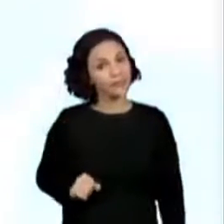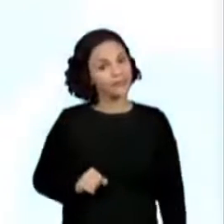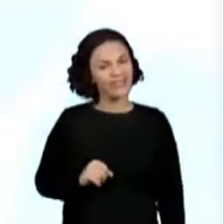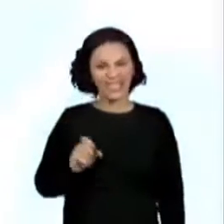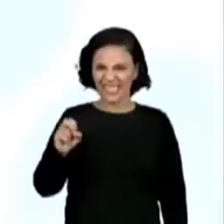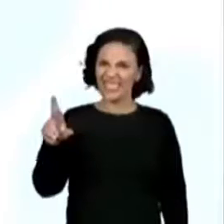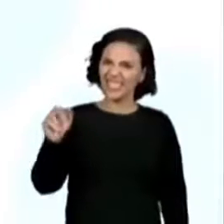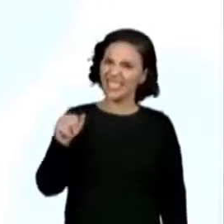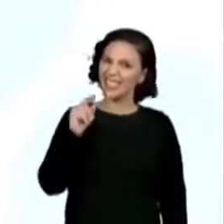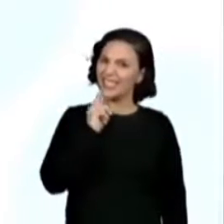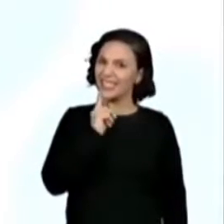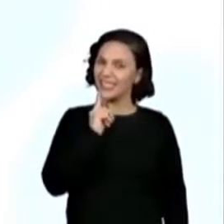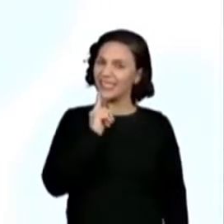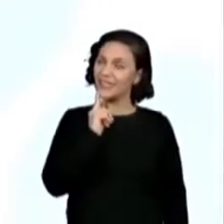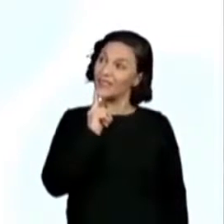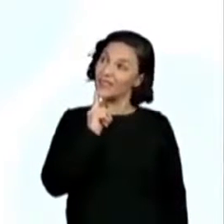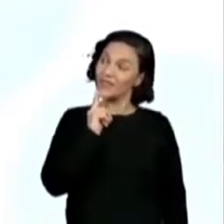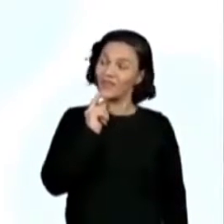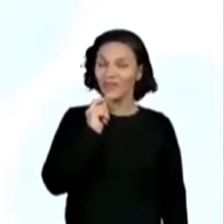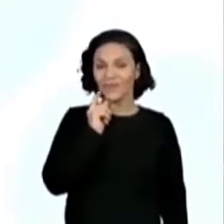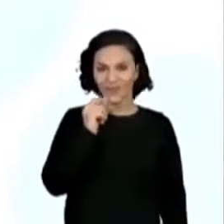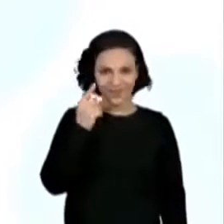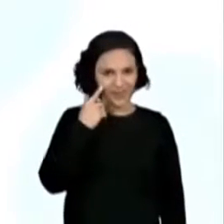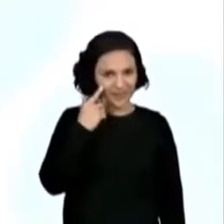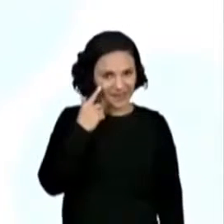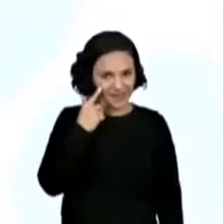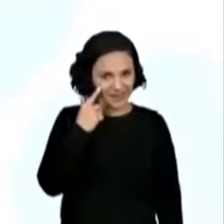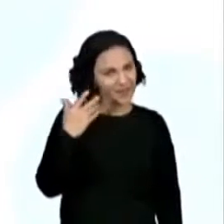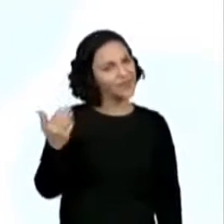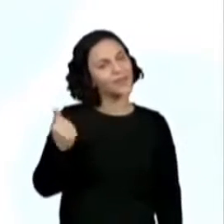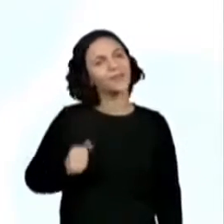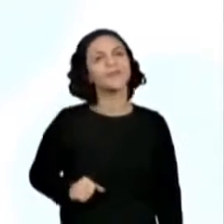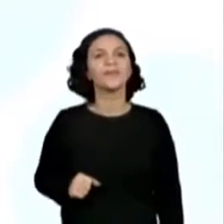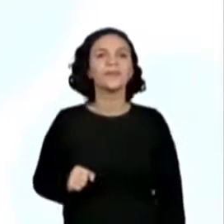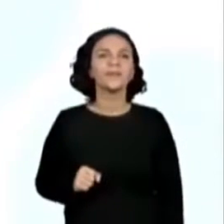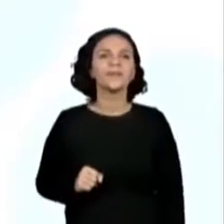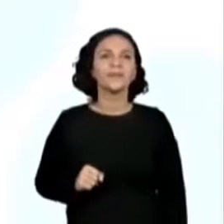é? Vamos constatar isso? Olha lá.